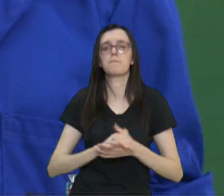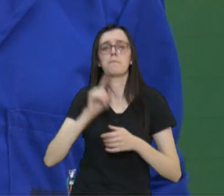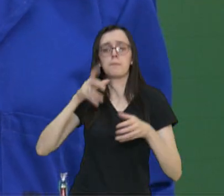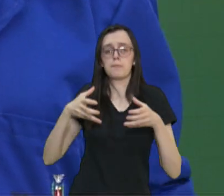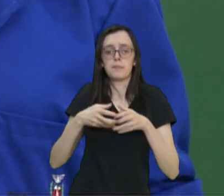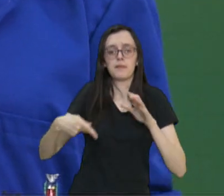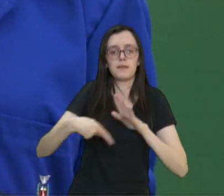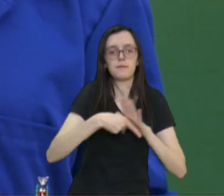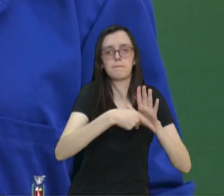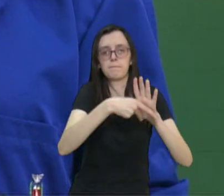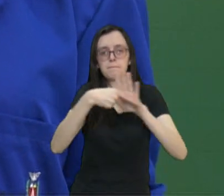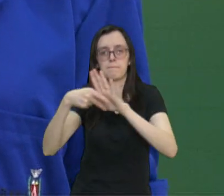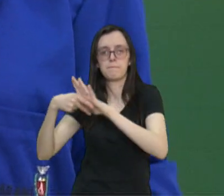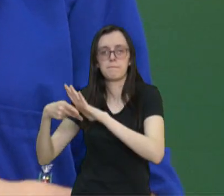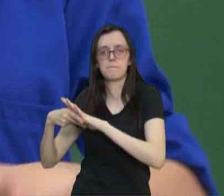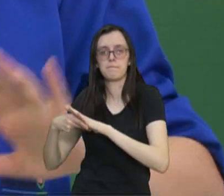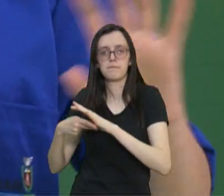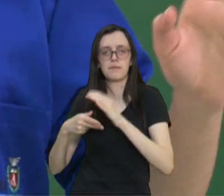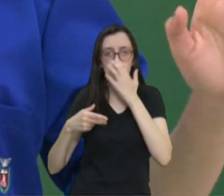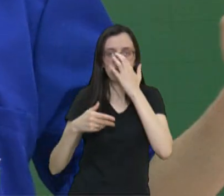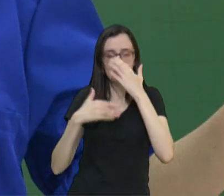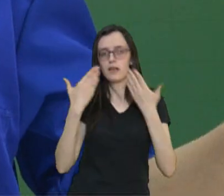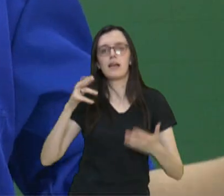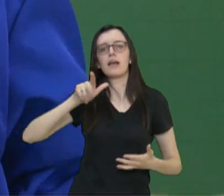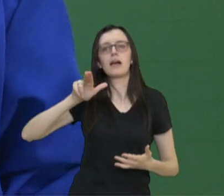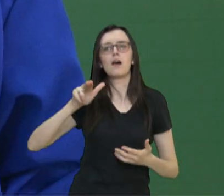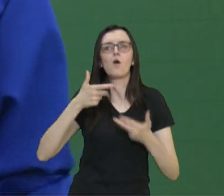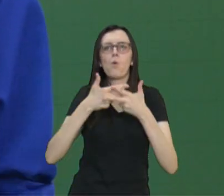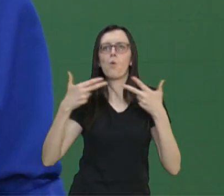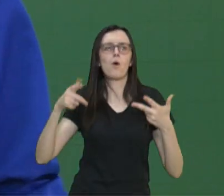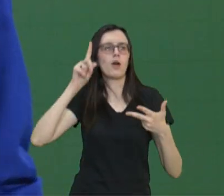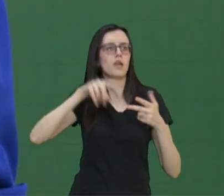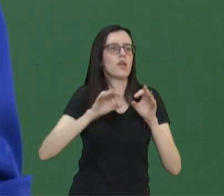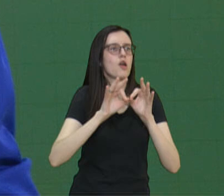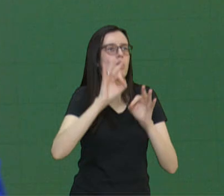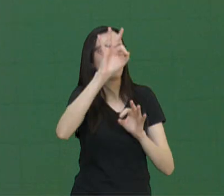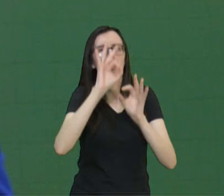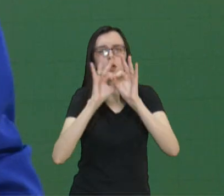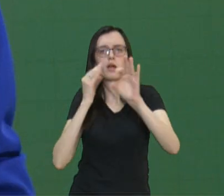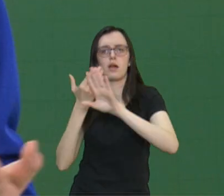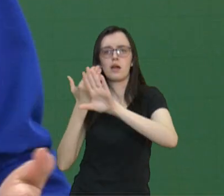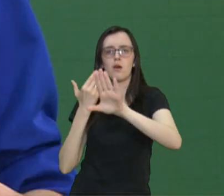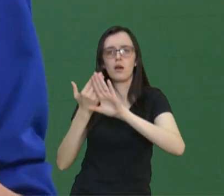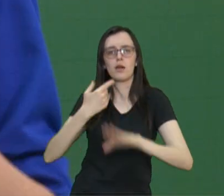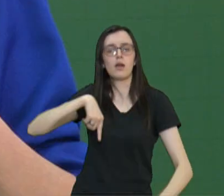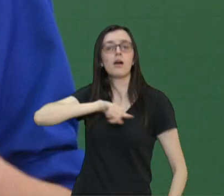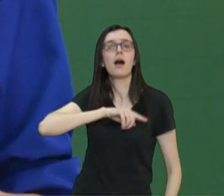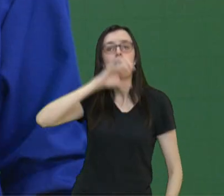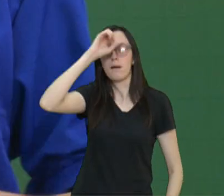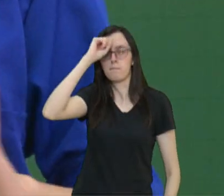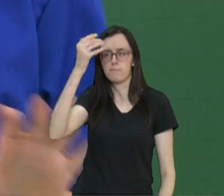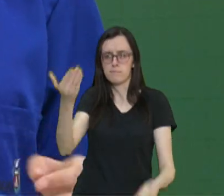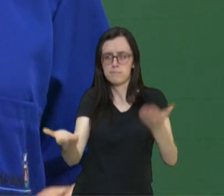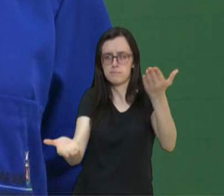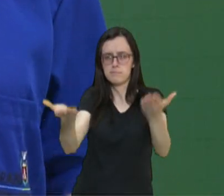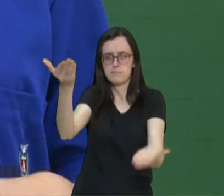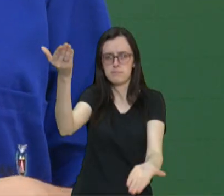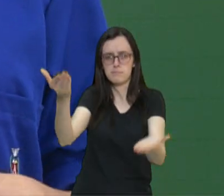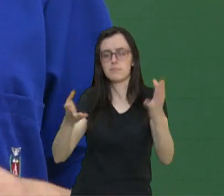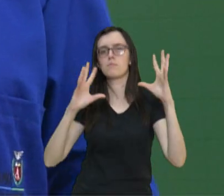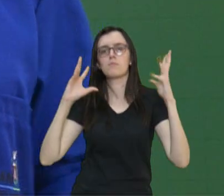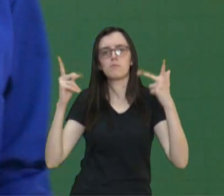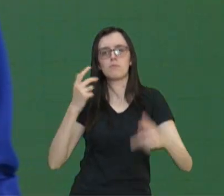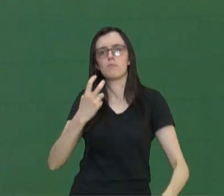nossos. Então, não é uma coisa mais tão distante. E a gente aprendeu a relativizar todas